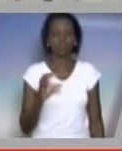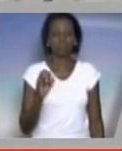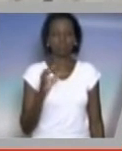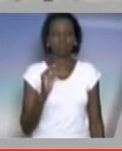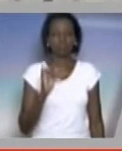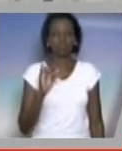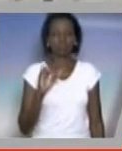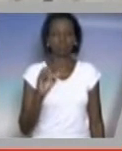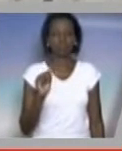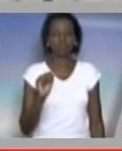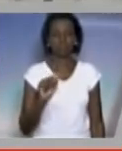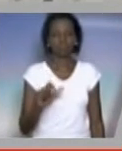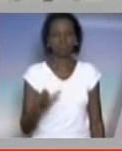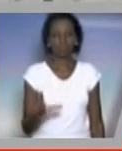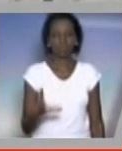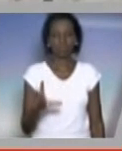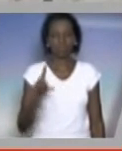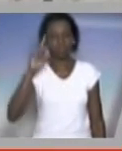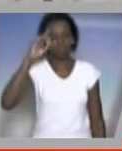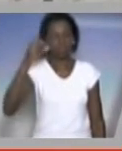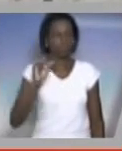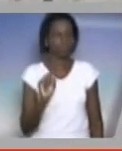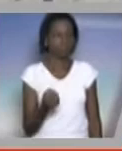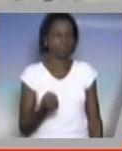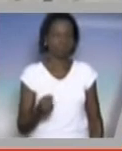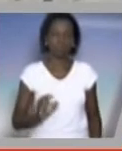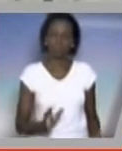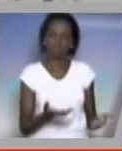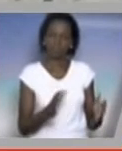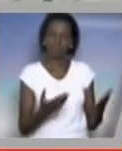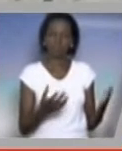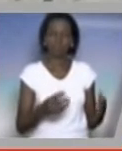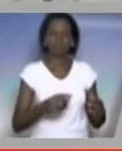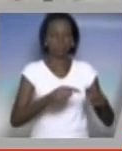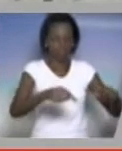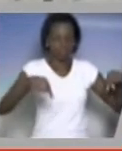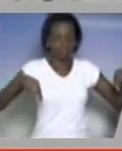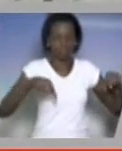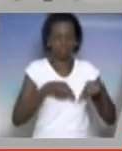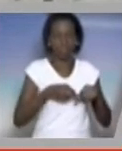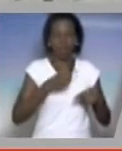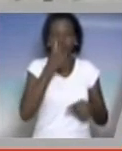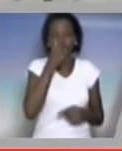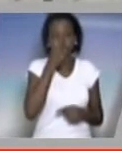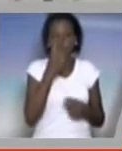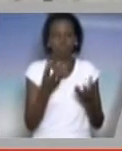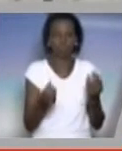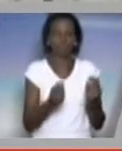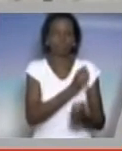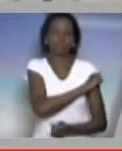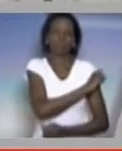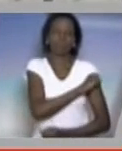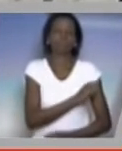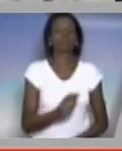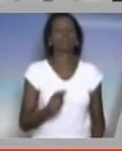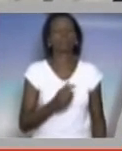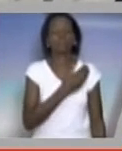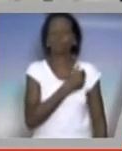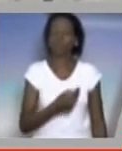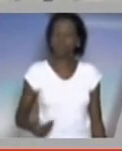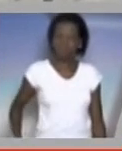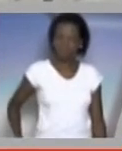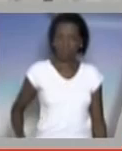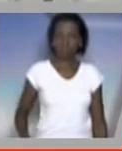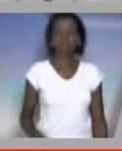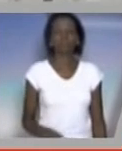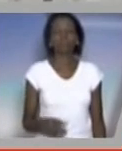estimula a superlotação de salas na rede estadual. O governador, através da Secretaria da Educação, publicou uma resolução no